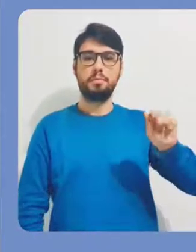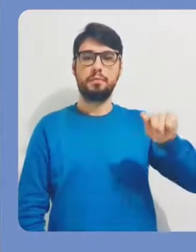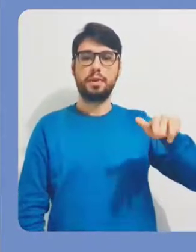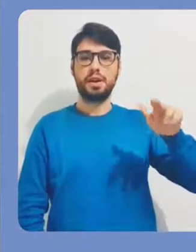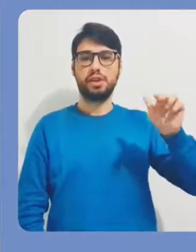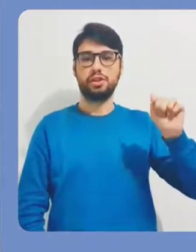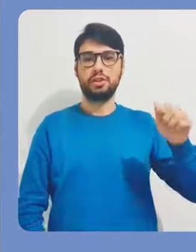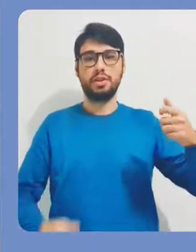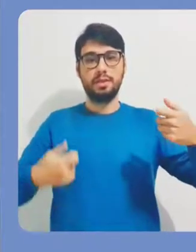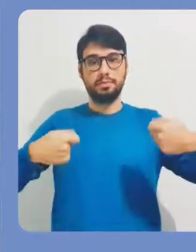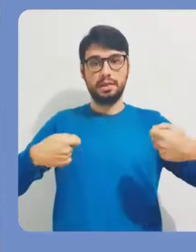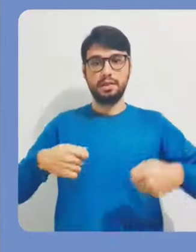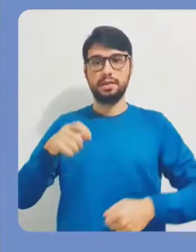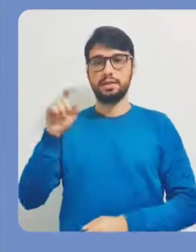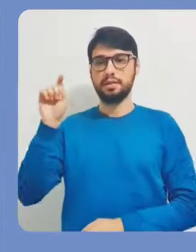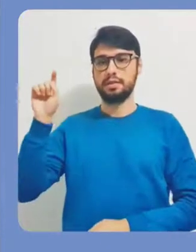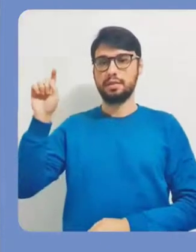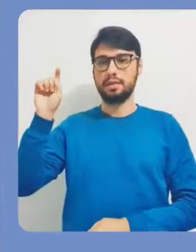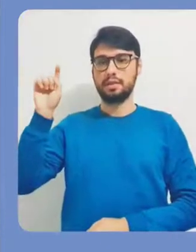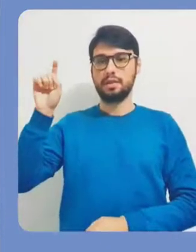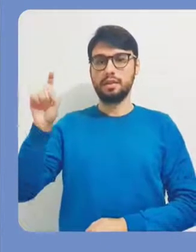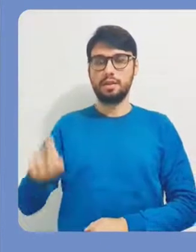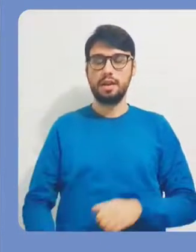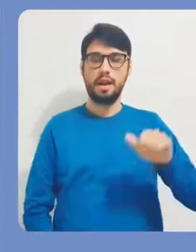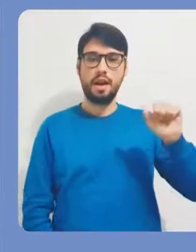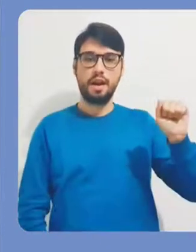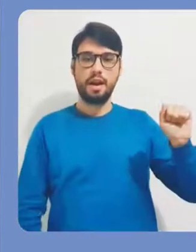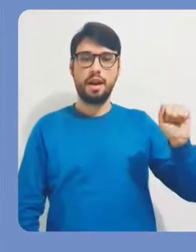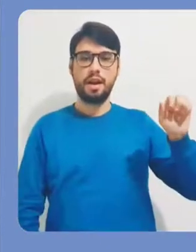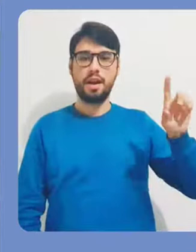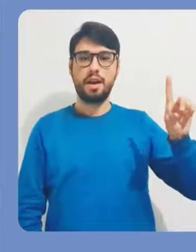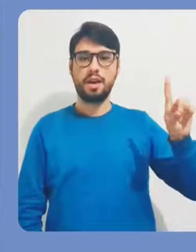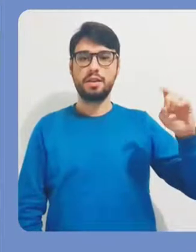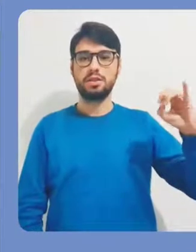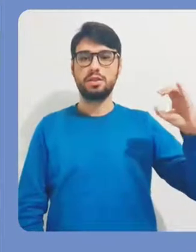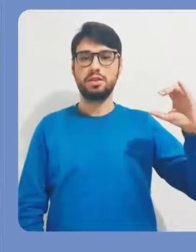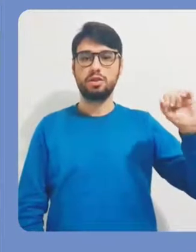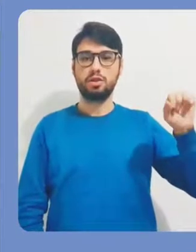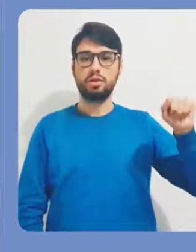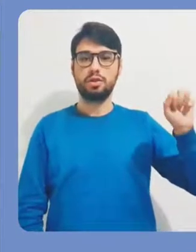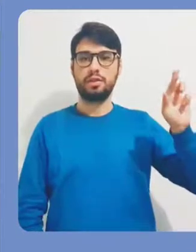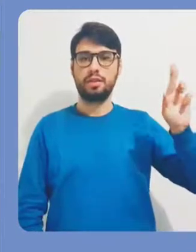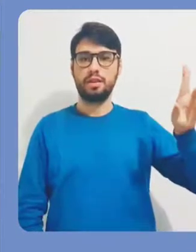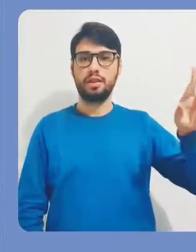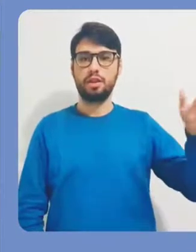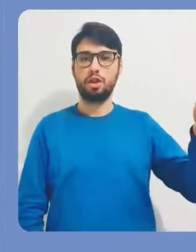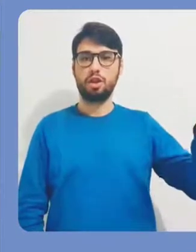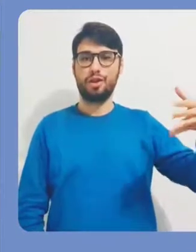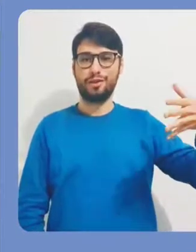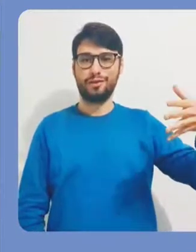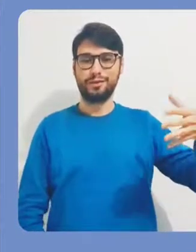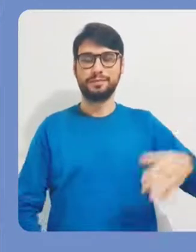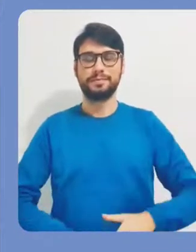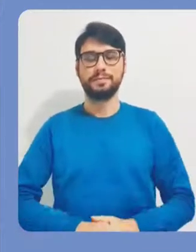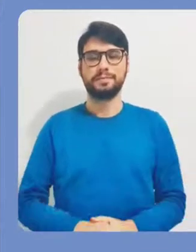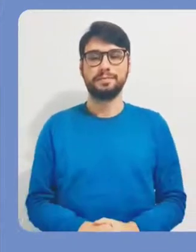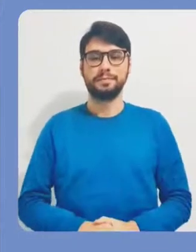quiser. Vou clicando sempre em adicionar nova no menu de páginas a cada nova página que eu